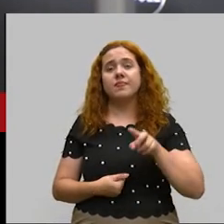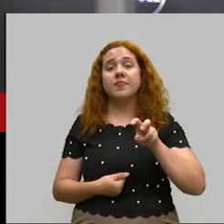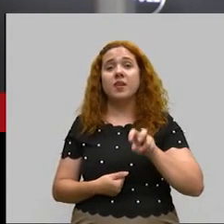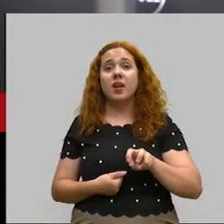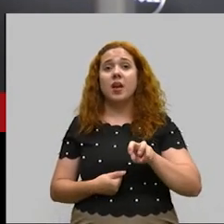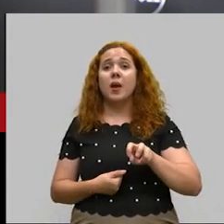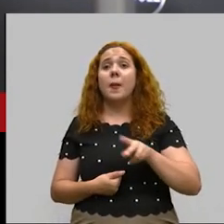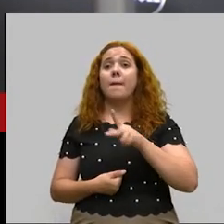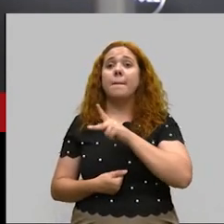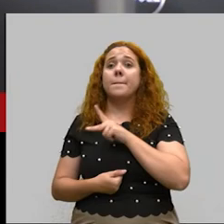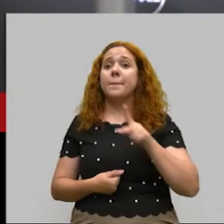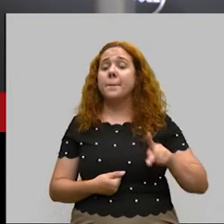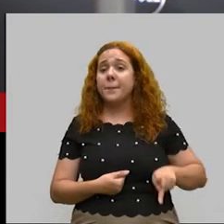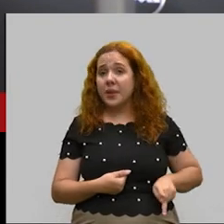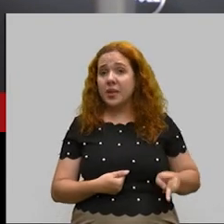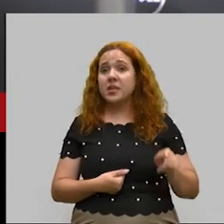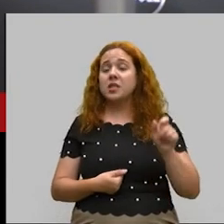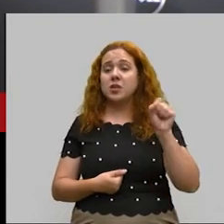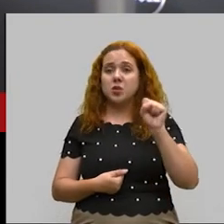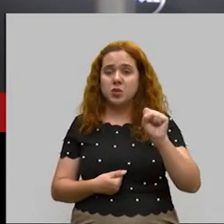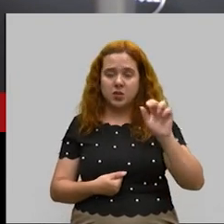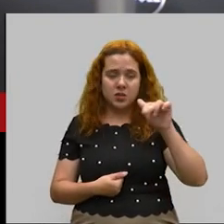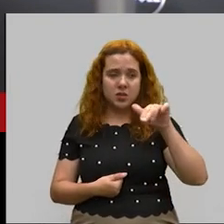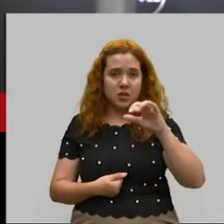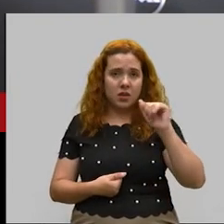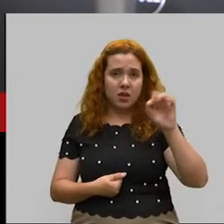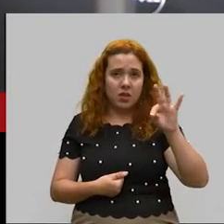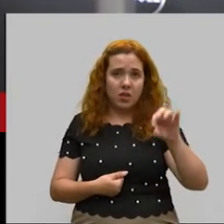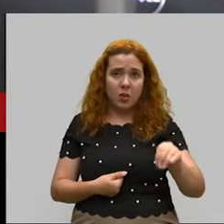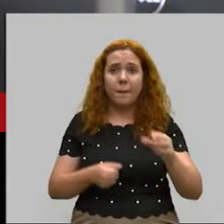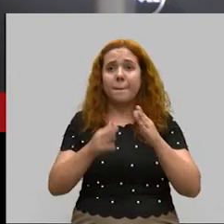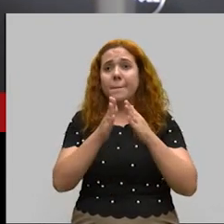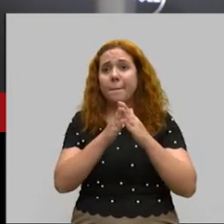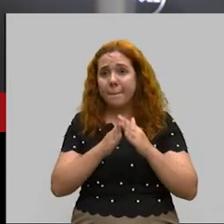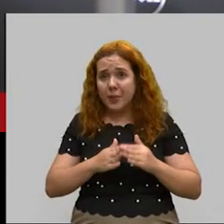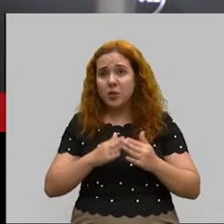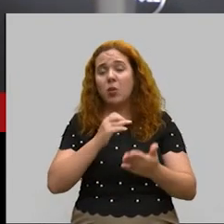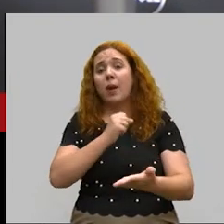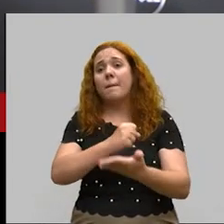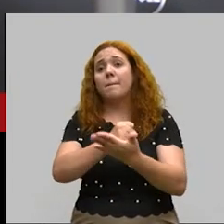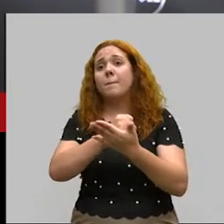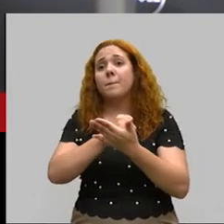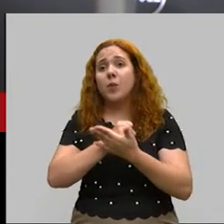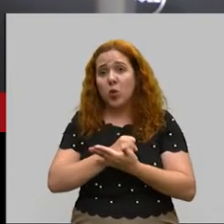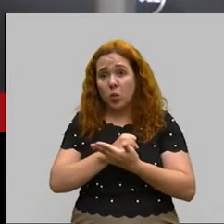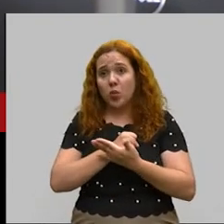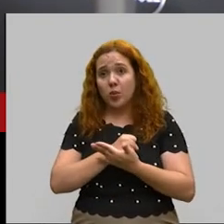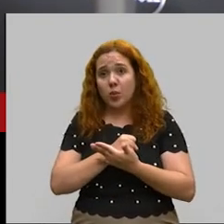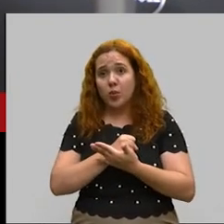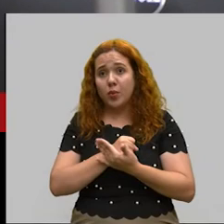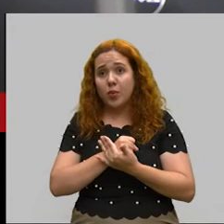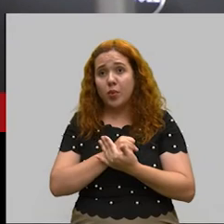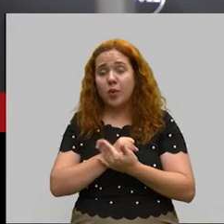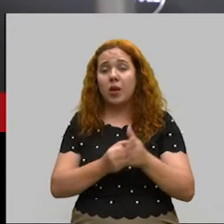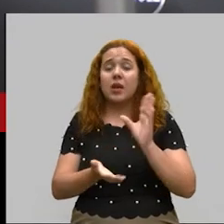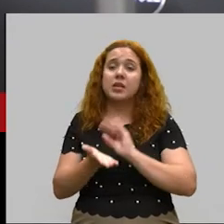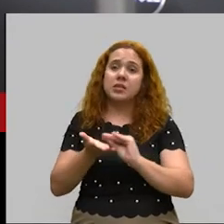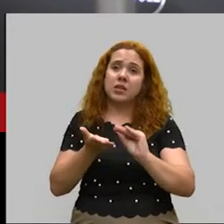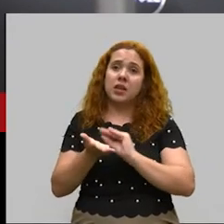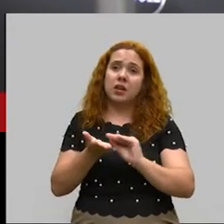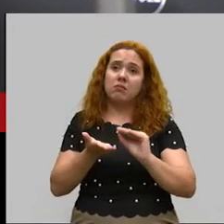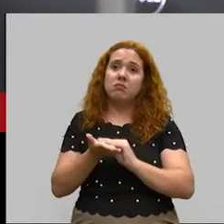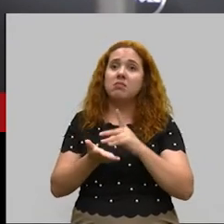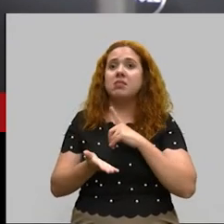presidente do sindicato dos trabalhadores rurais se posicionando né pedindo apoio então a gente sabe que a secretaria tá ouvindo o